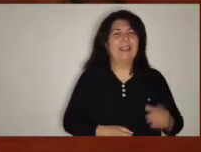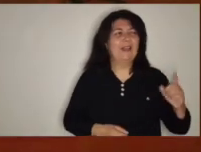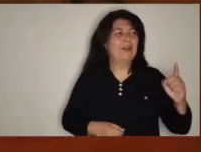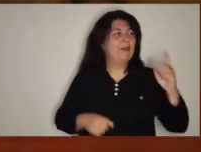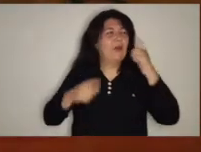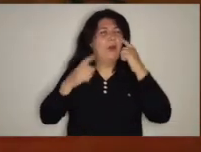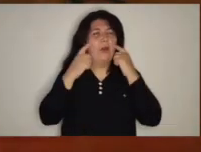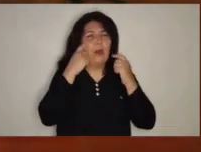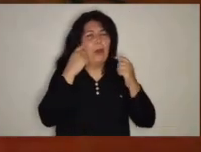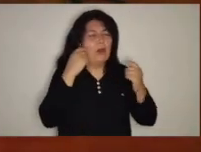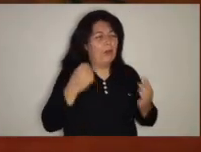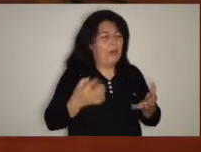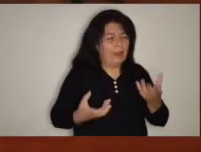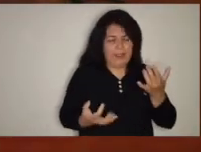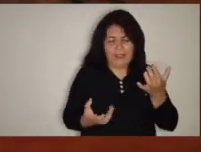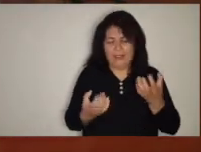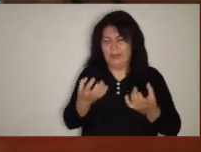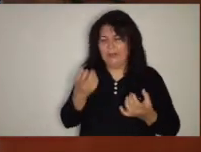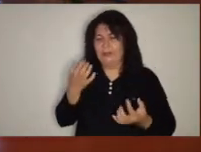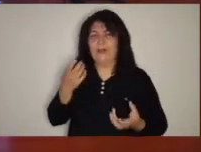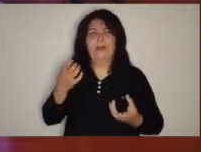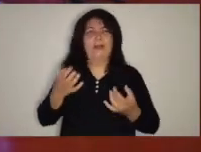Tem fogo